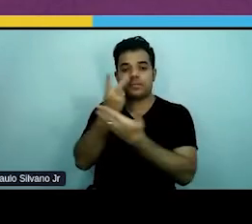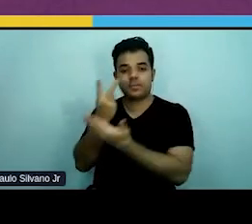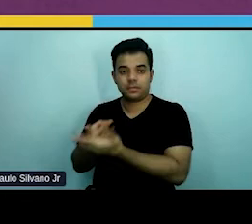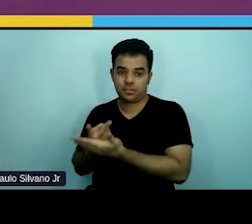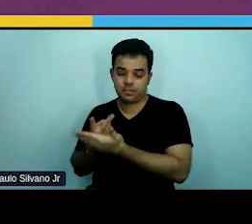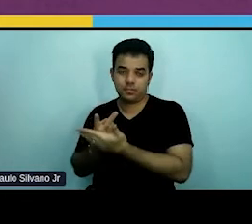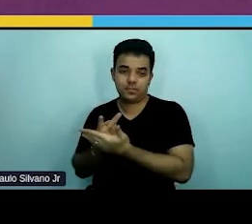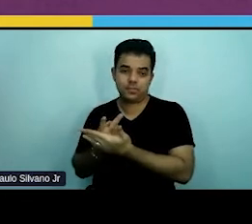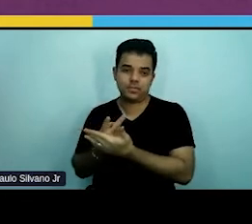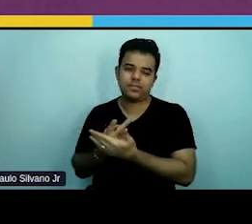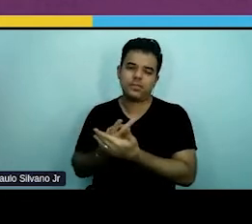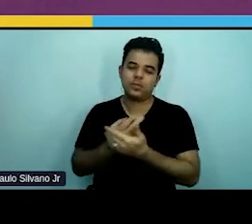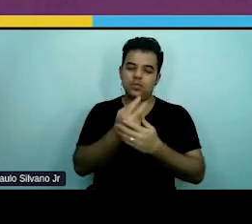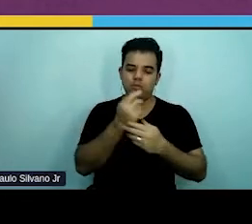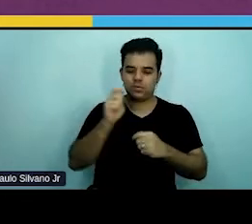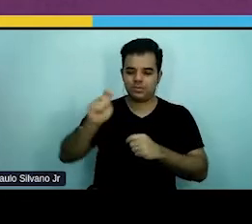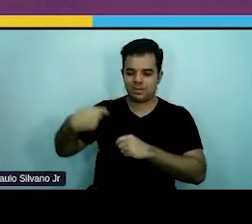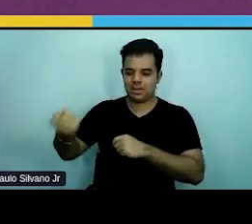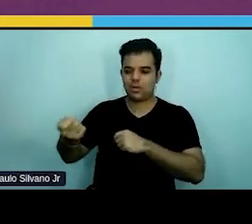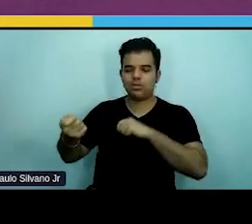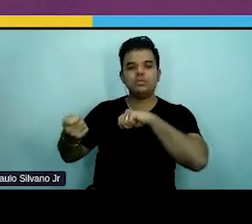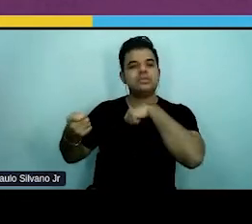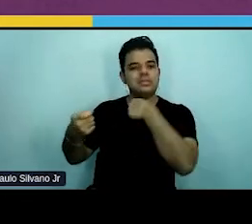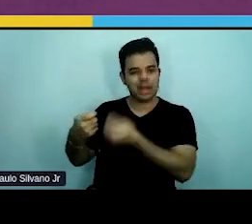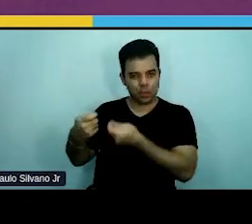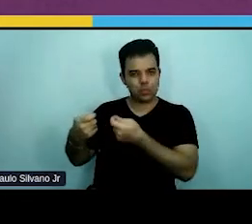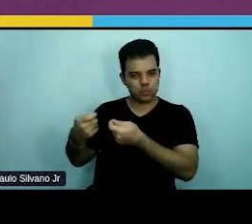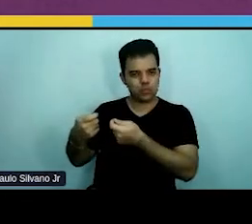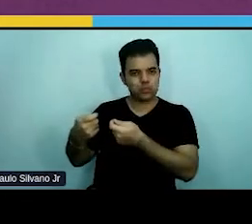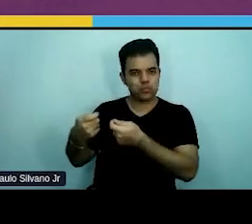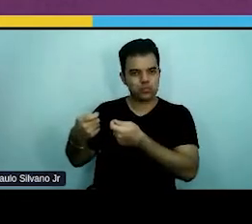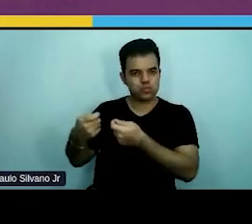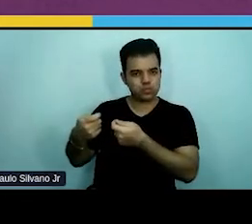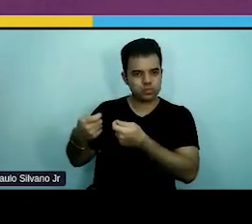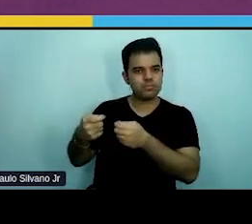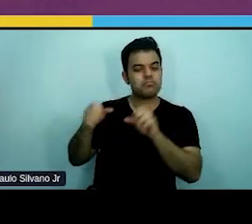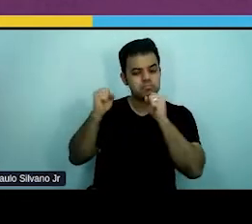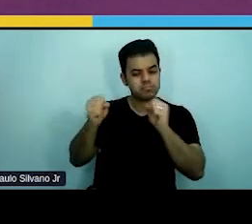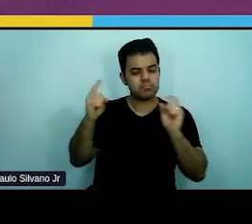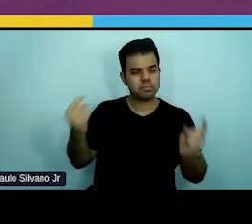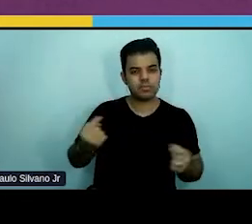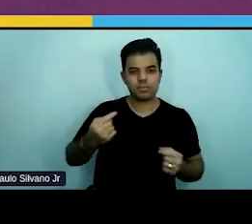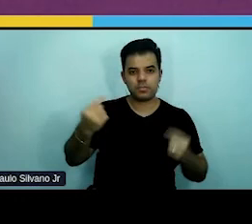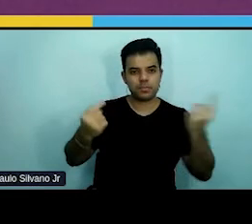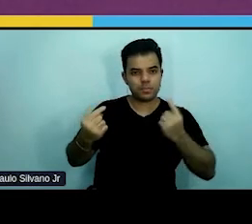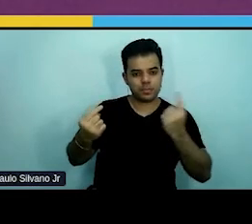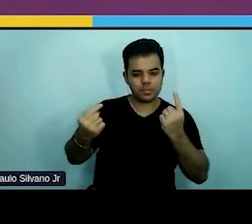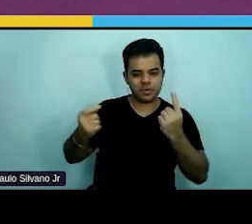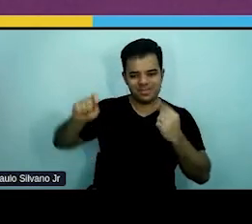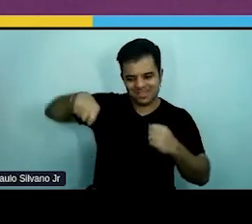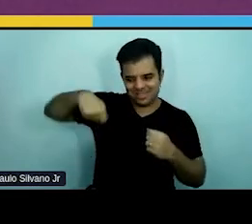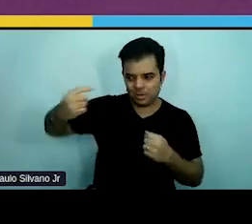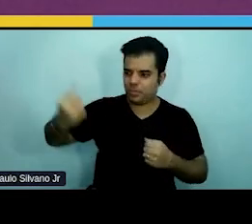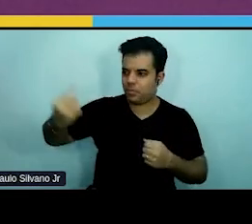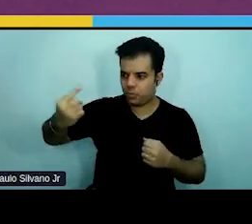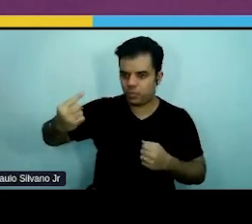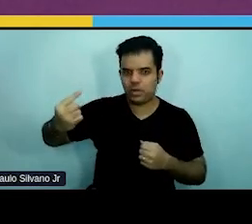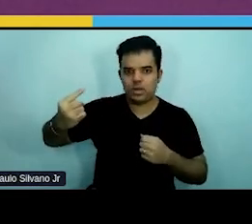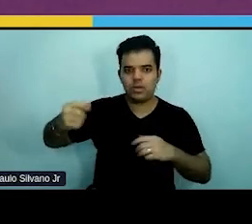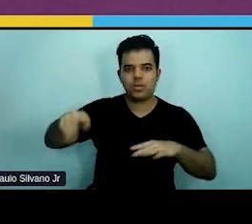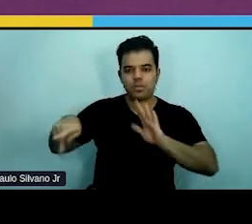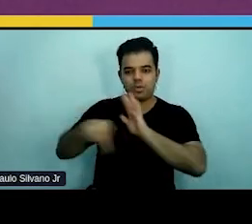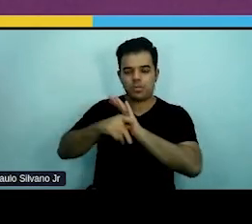seria dois sinais, tá? Onde você teria aí o sinal 1, ele poderia estar diretamente relacionado ao movimento